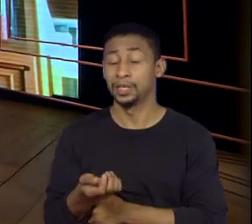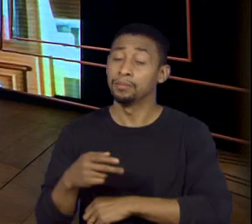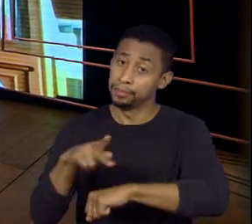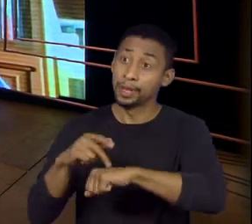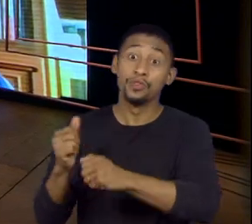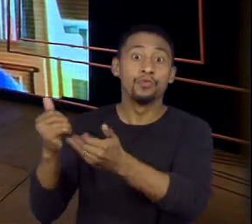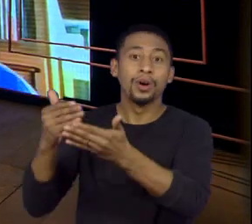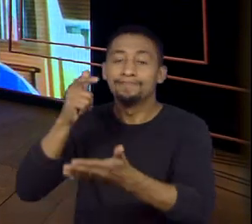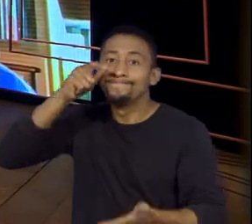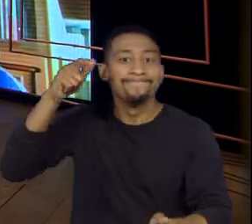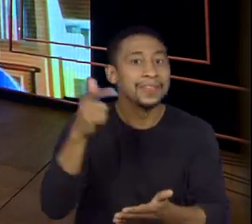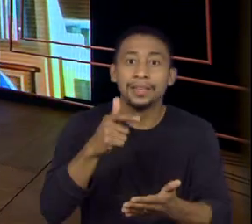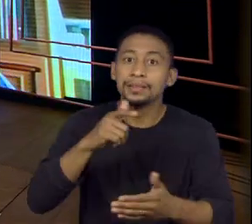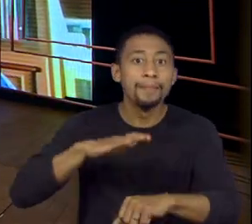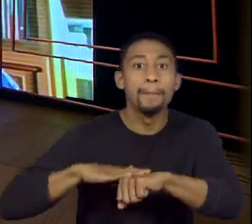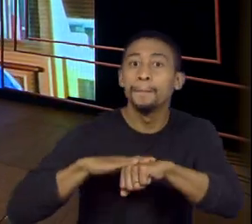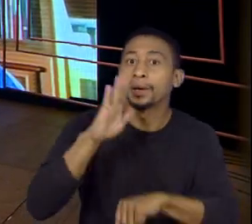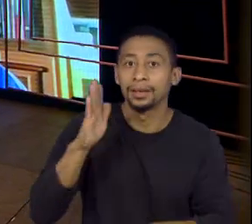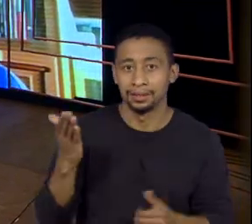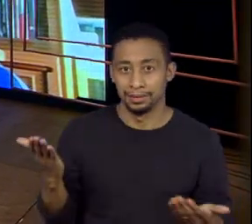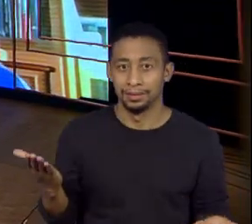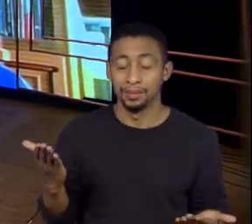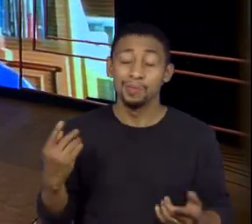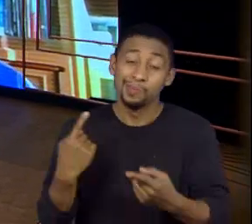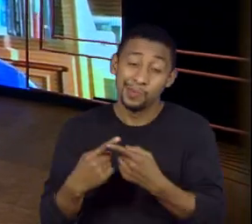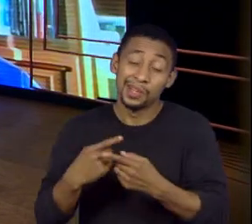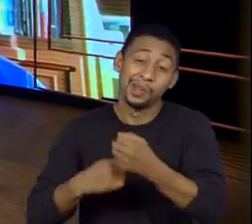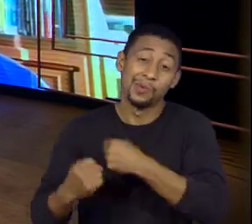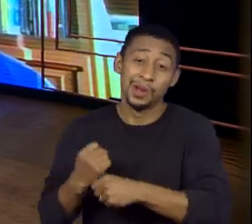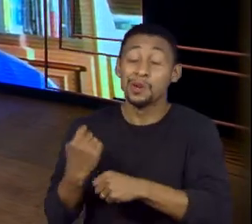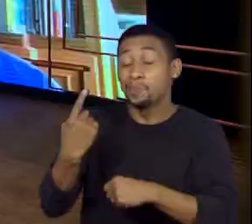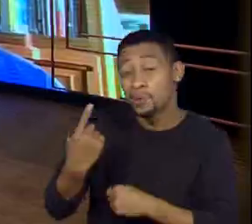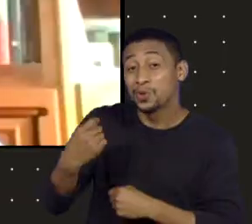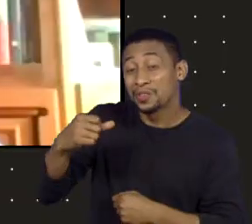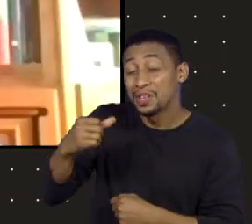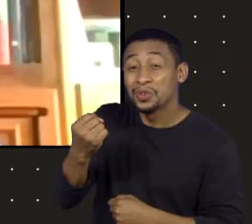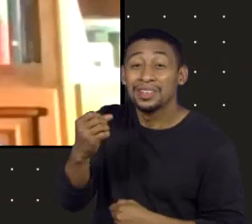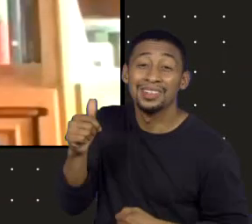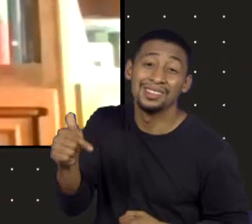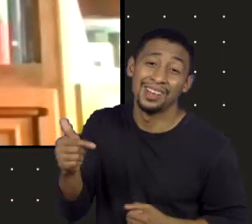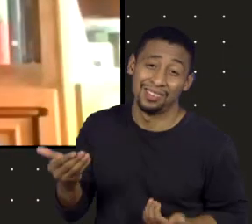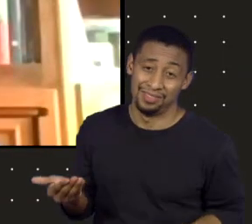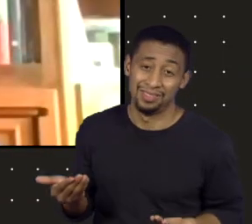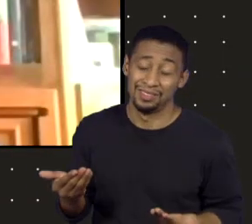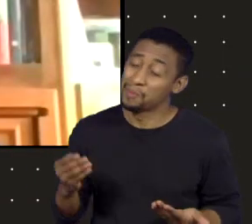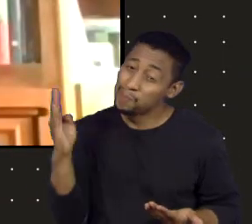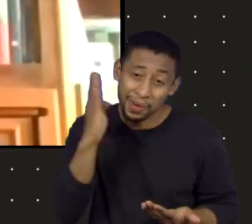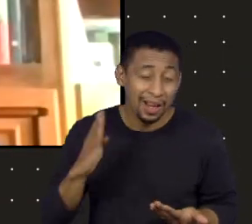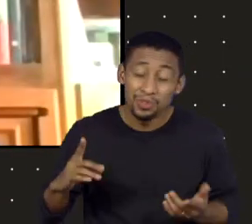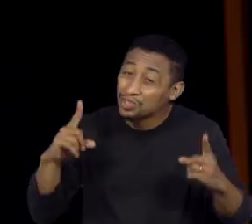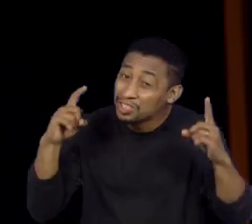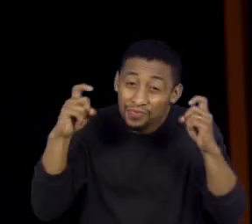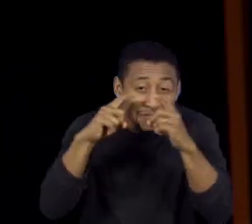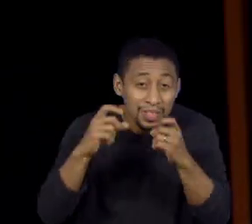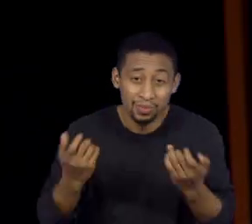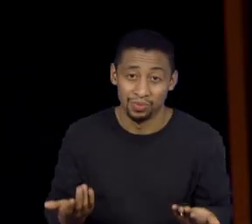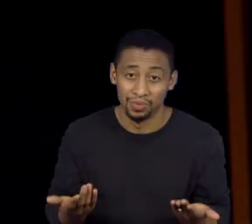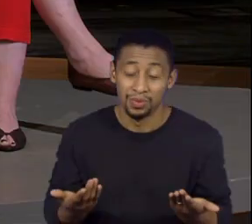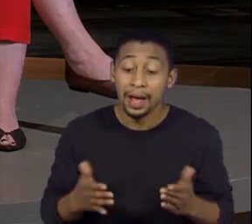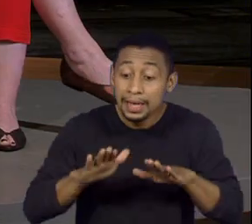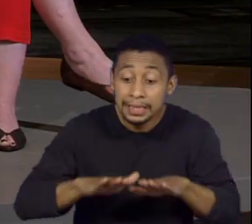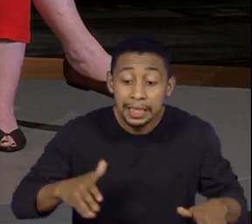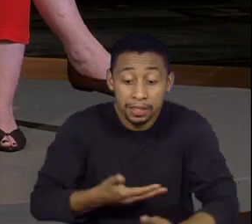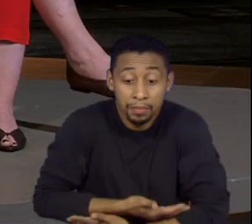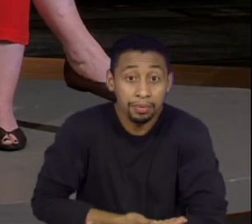87, e nós, até hoje, né, não conseguimos avançar em relação à primeira infância no Brasil. O